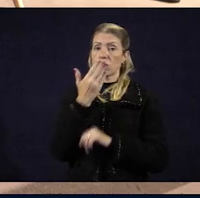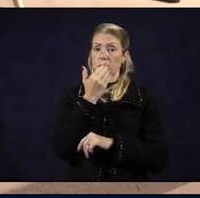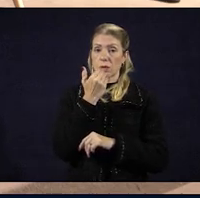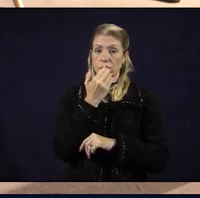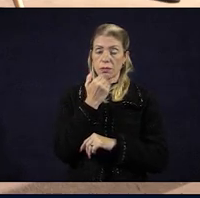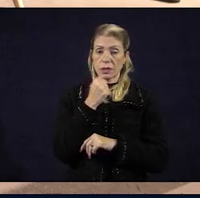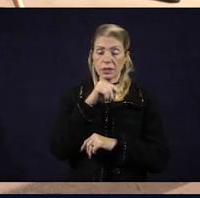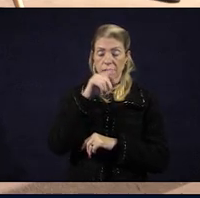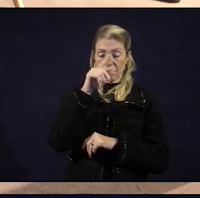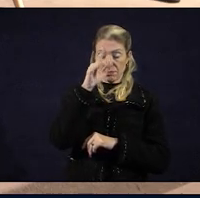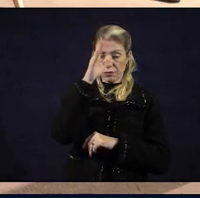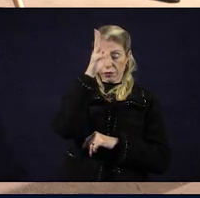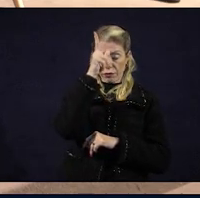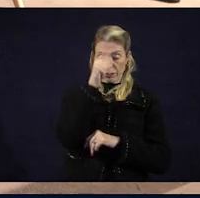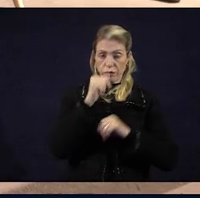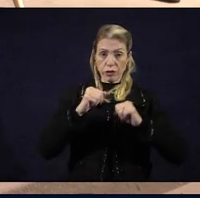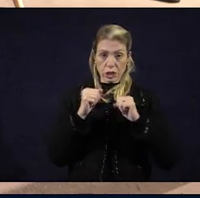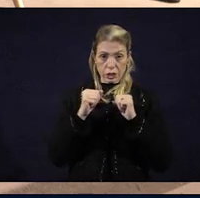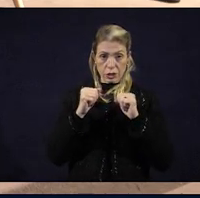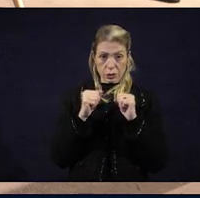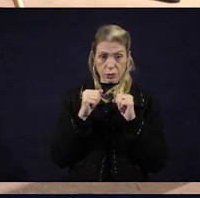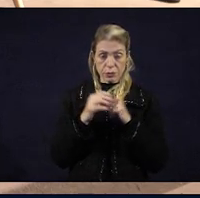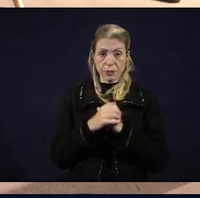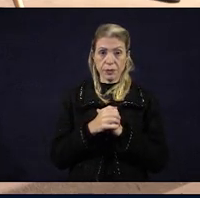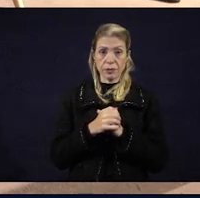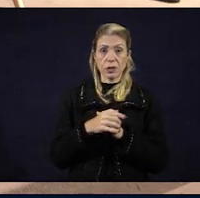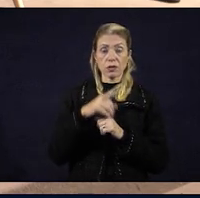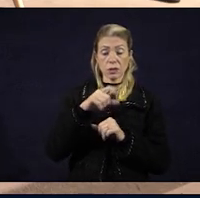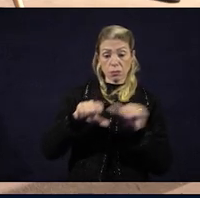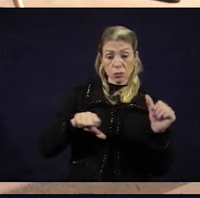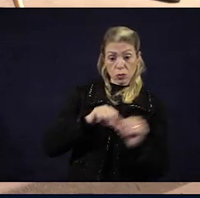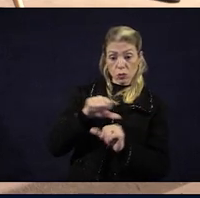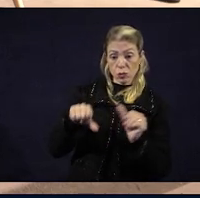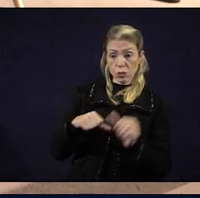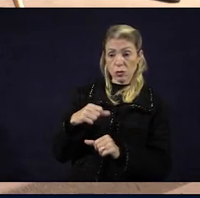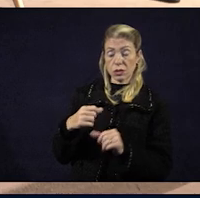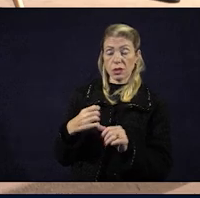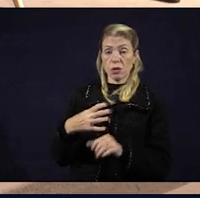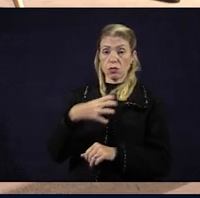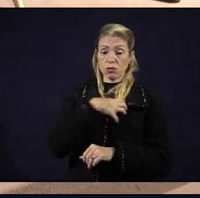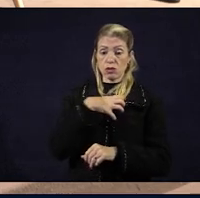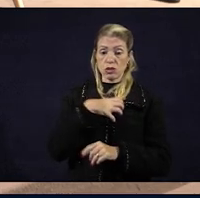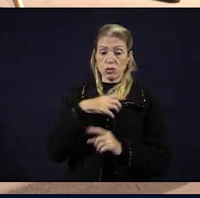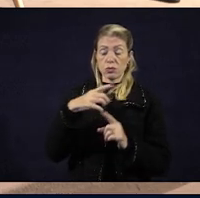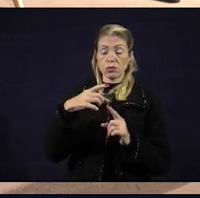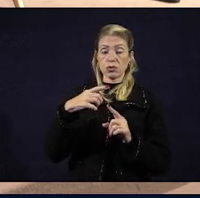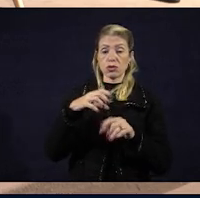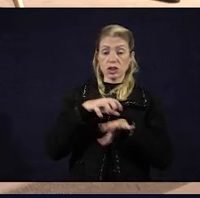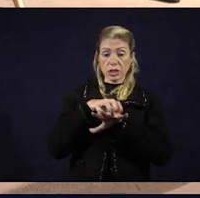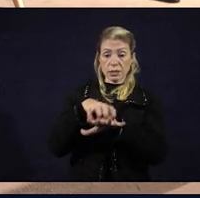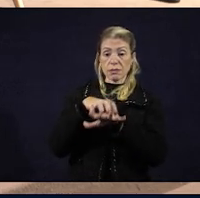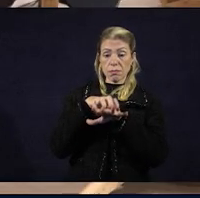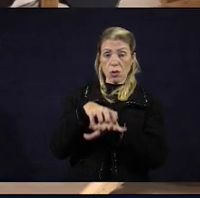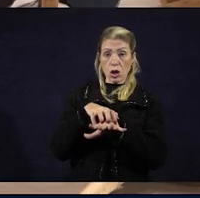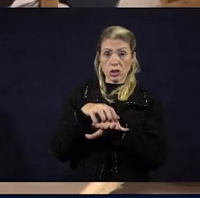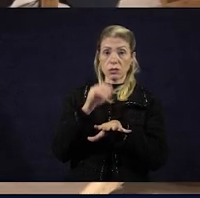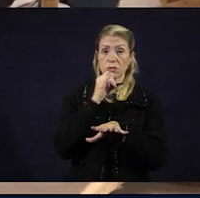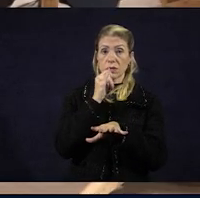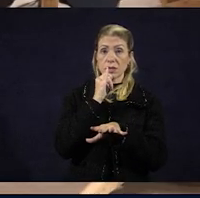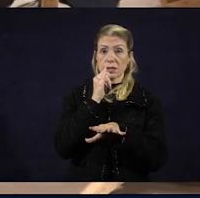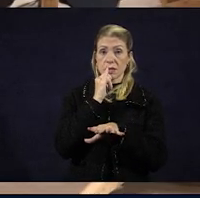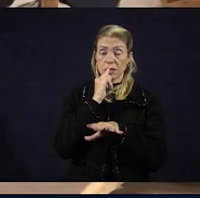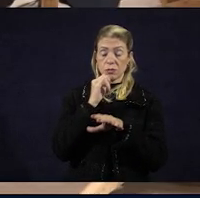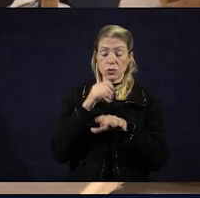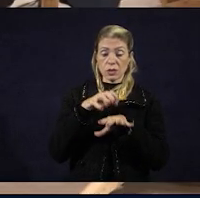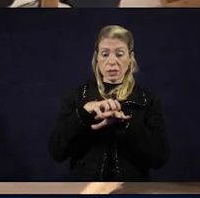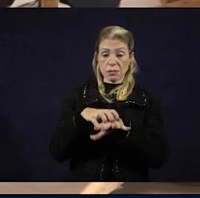para frangos você muda o modelo de transporte faz um transporte maior você tem menos